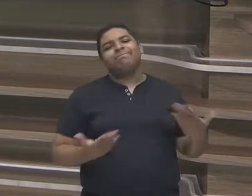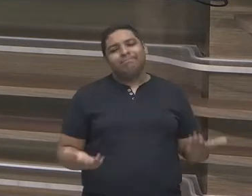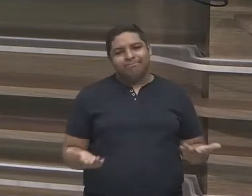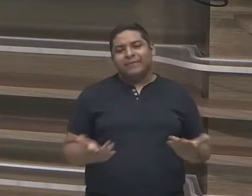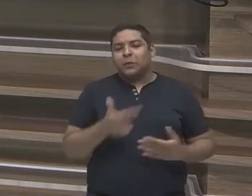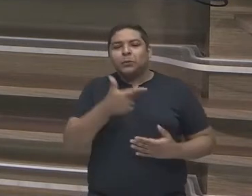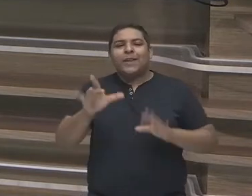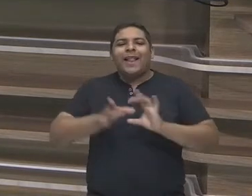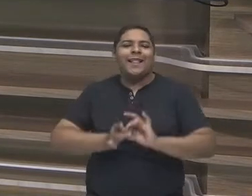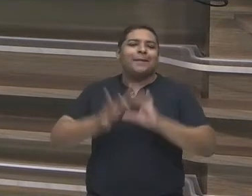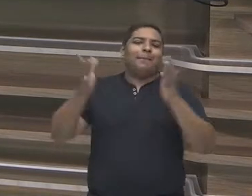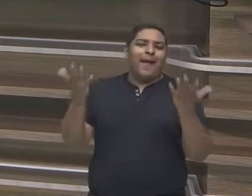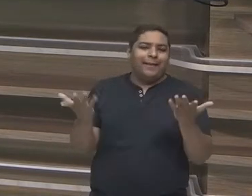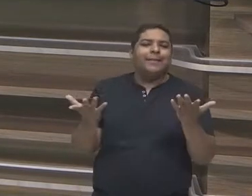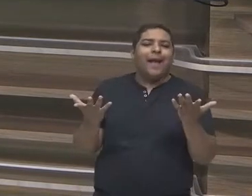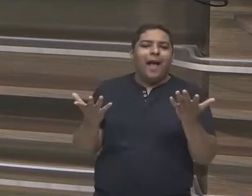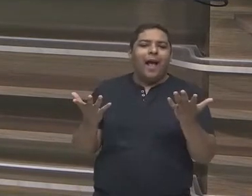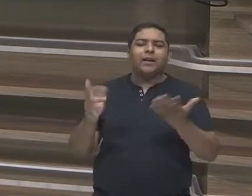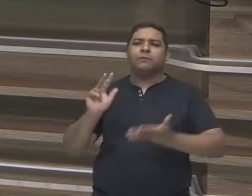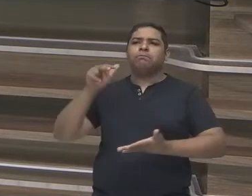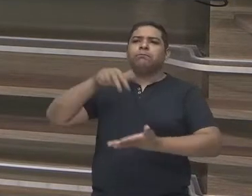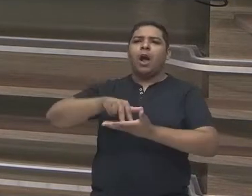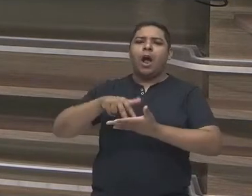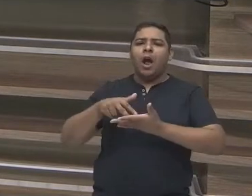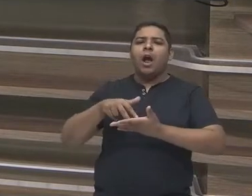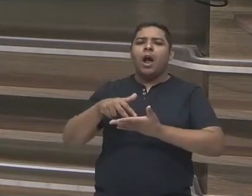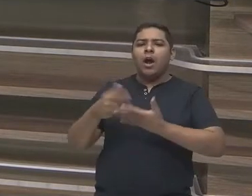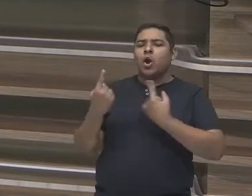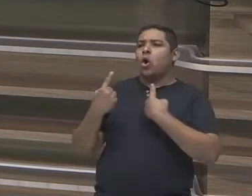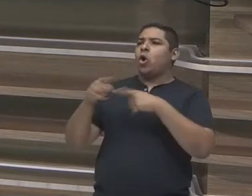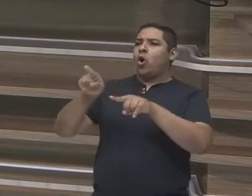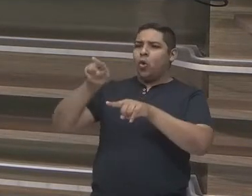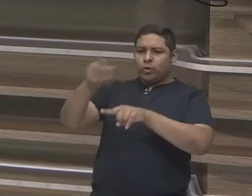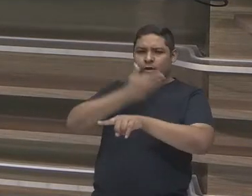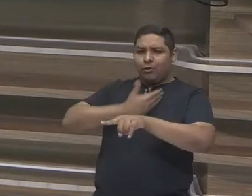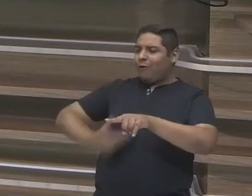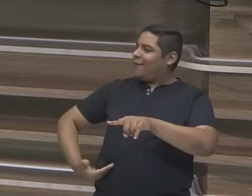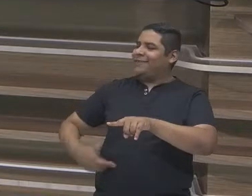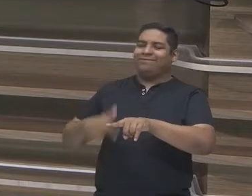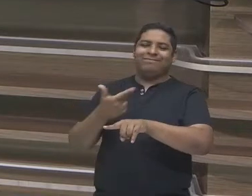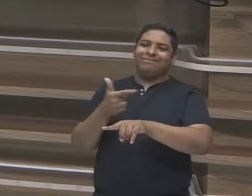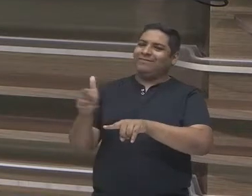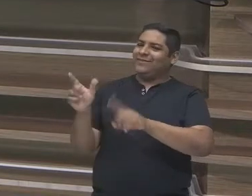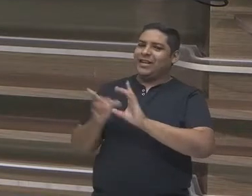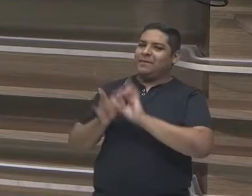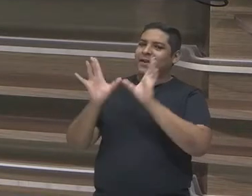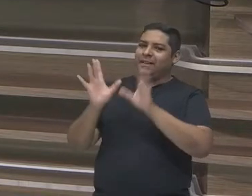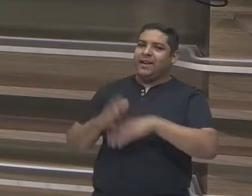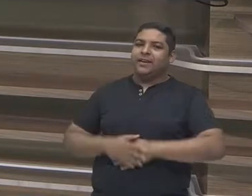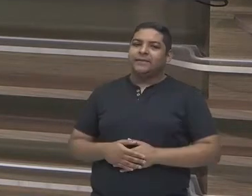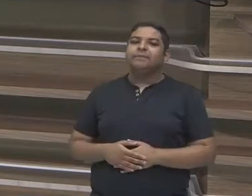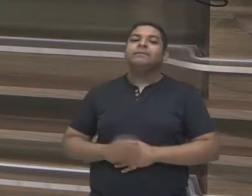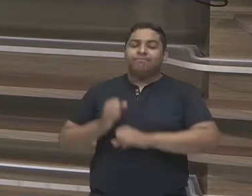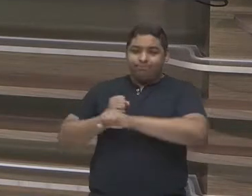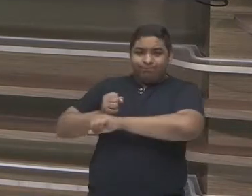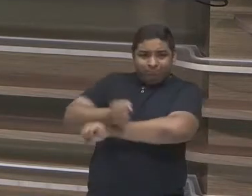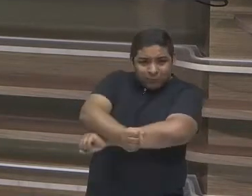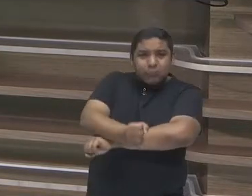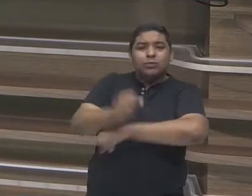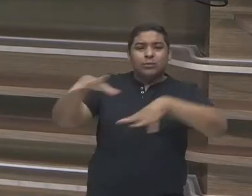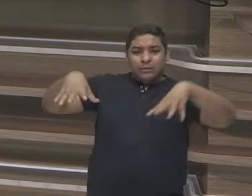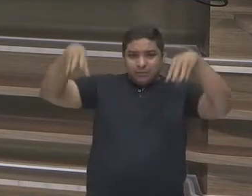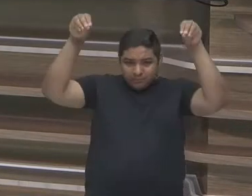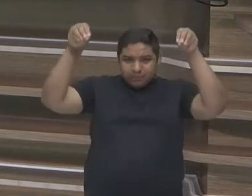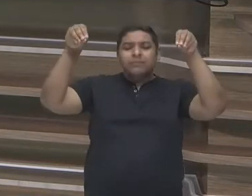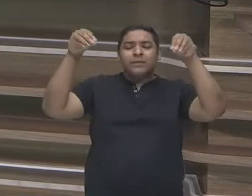liberdade de se posicionar contra o governo. Então, a queda da Bastilha ela é o chute inicial para o processo da